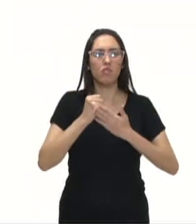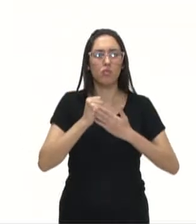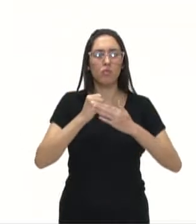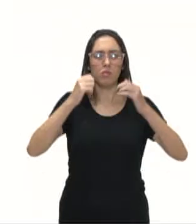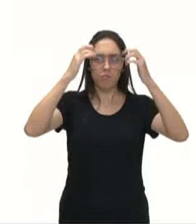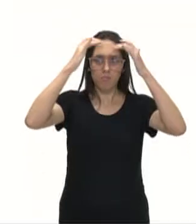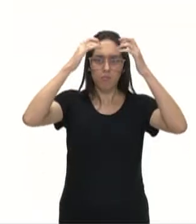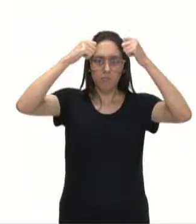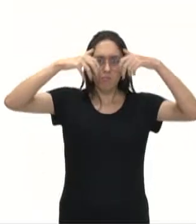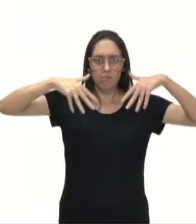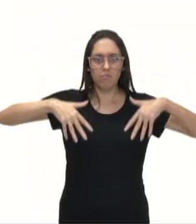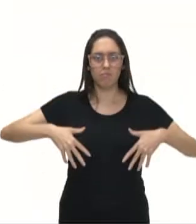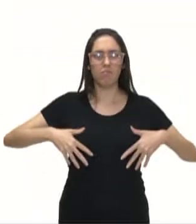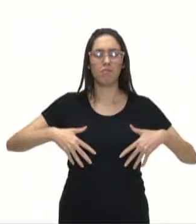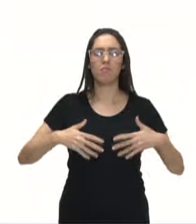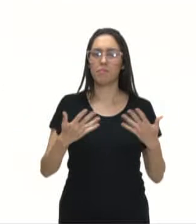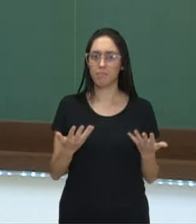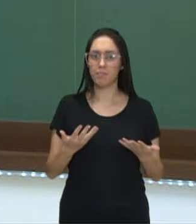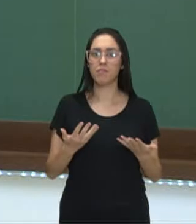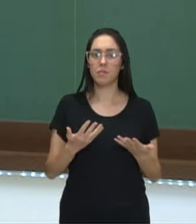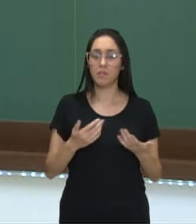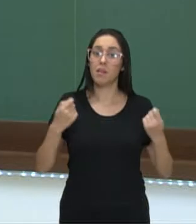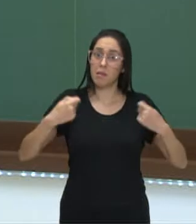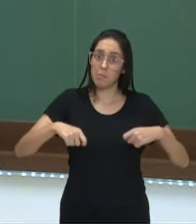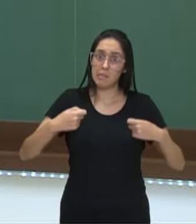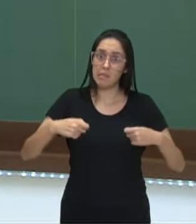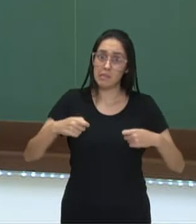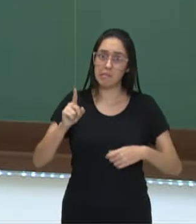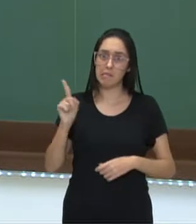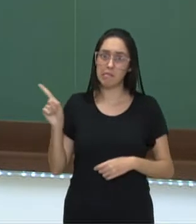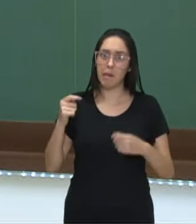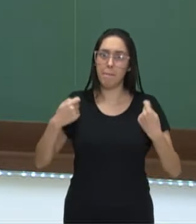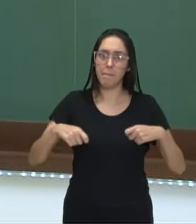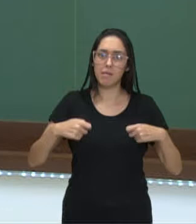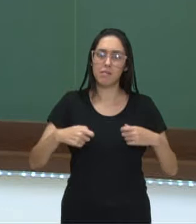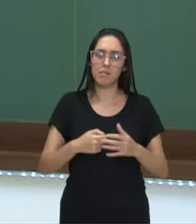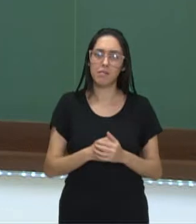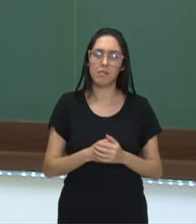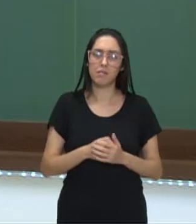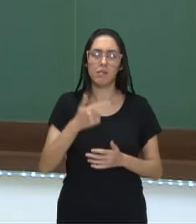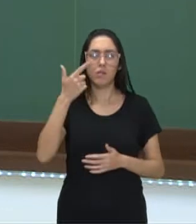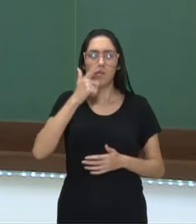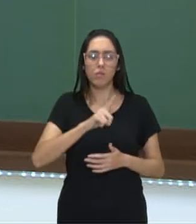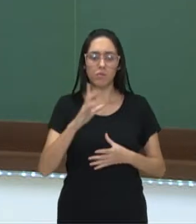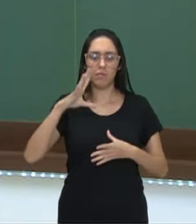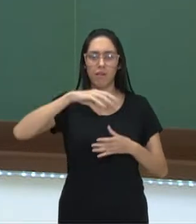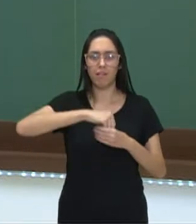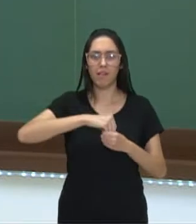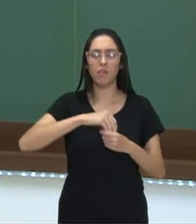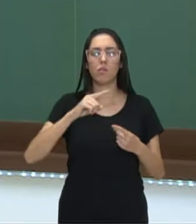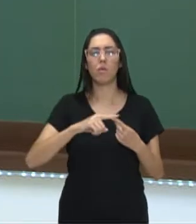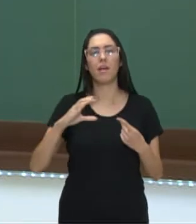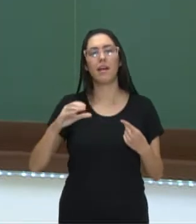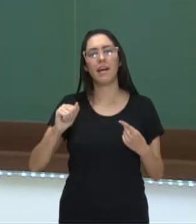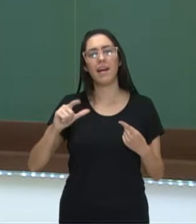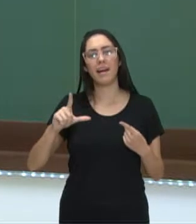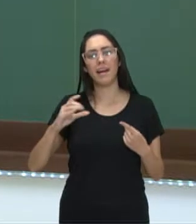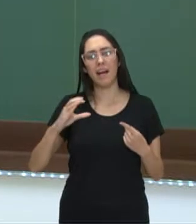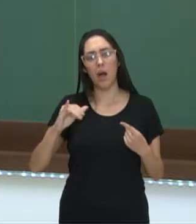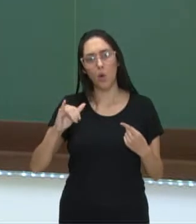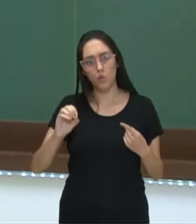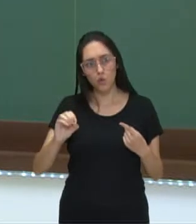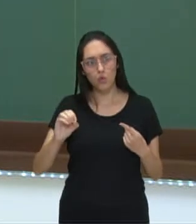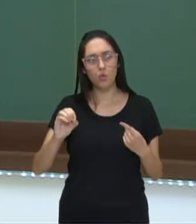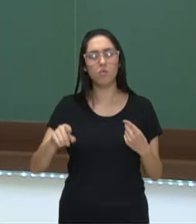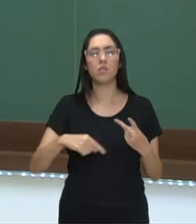nervoso central. Então, precisamos disso, facilitando a absorção de cálcio, a lactose do leite,